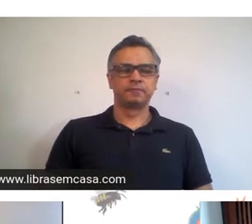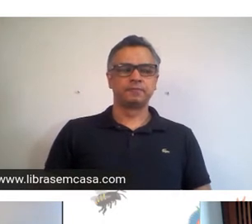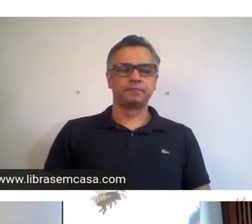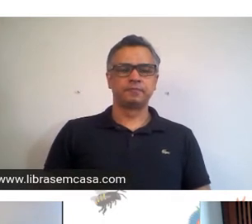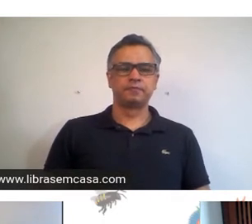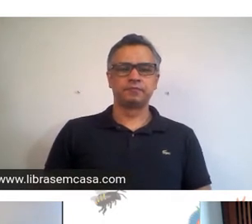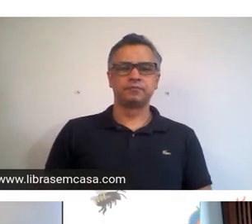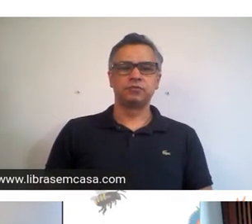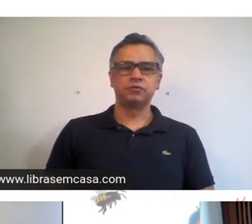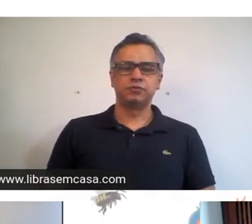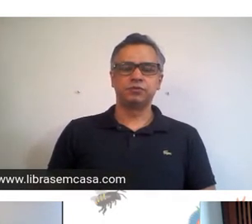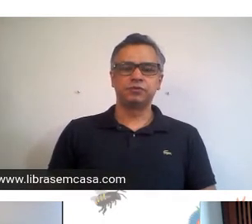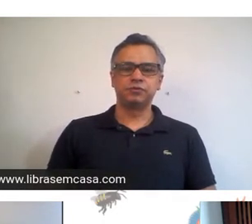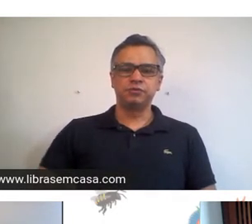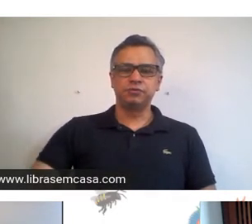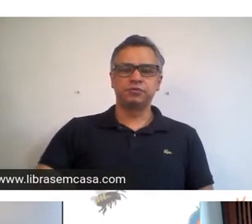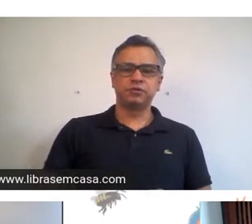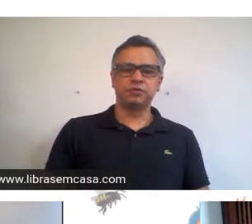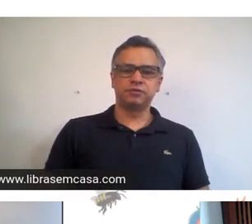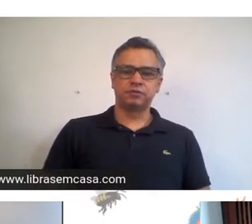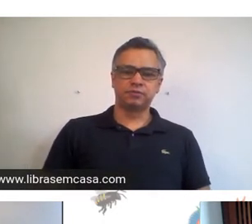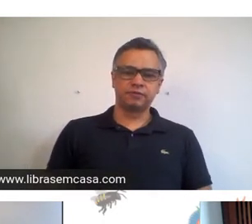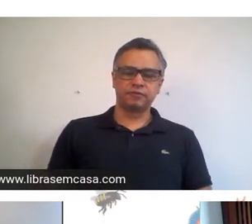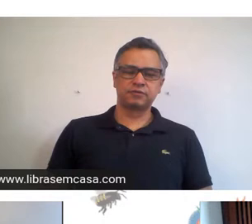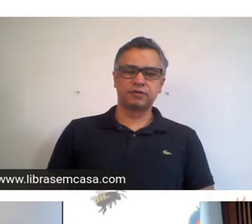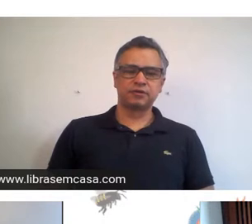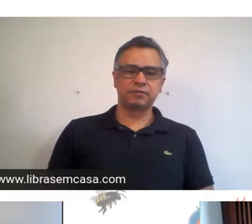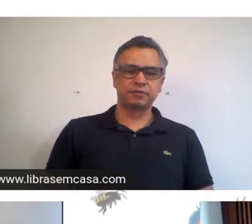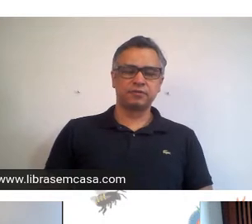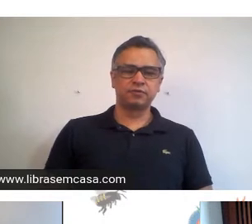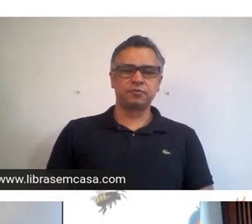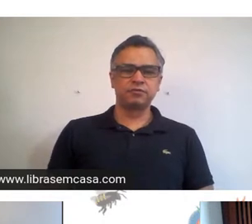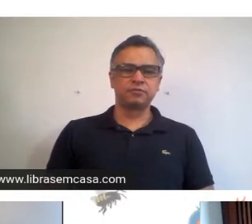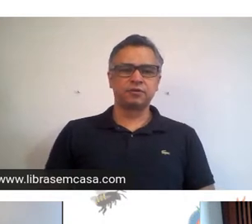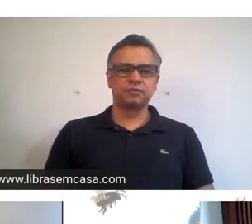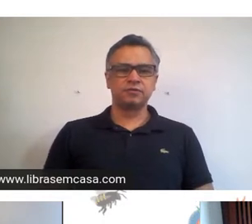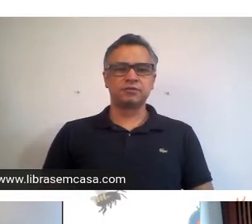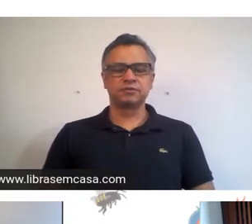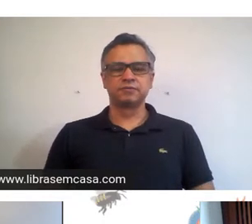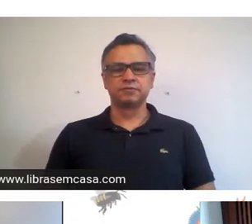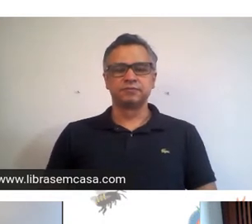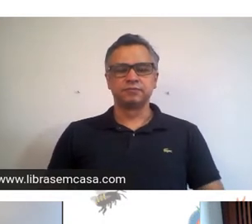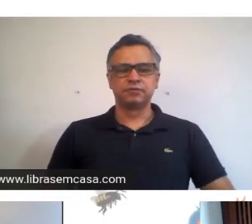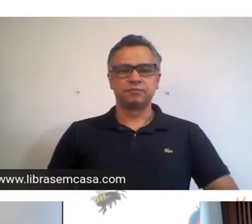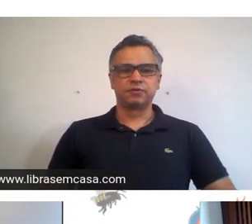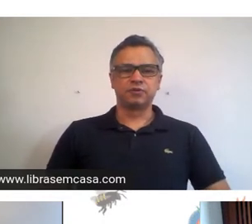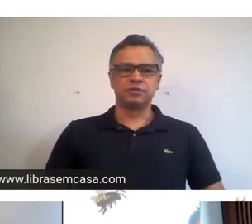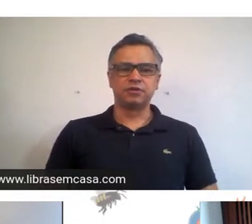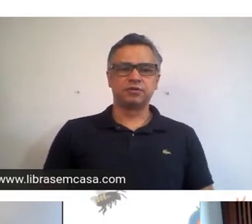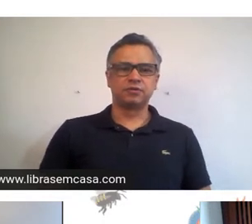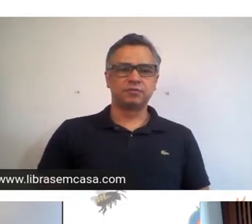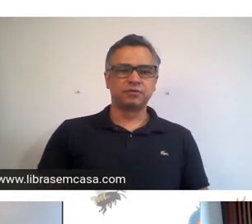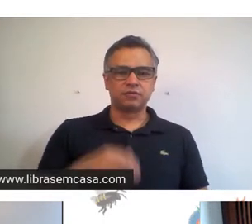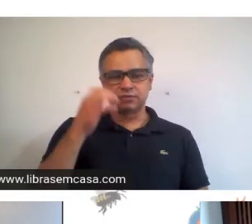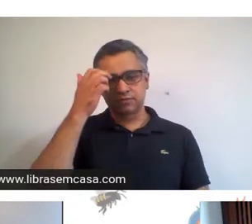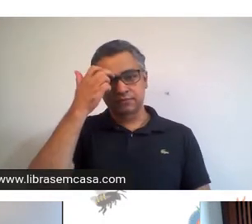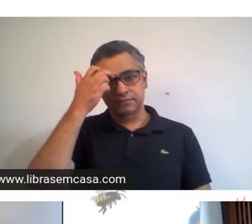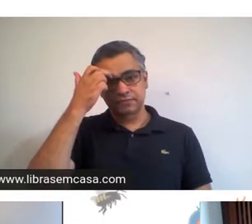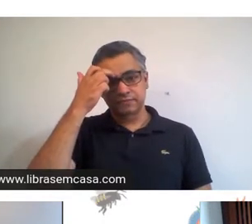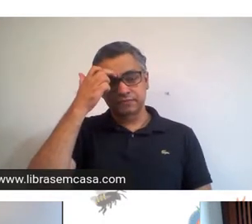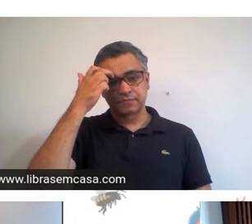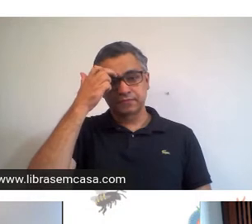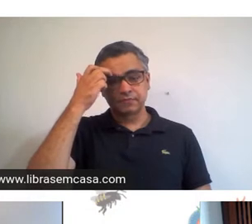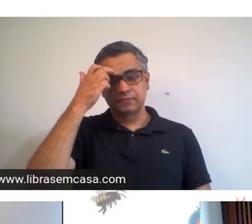Desculpa, que deu uma pequena falha aqui na nossa conexão. Como eu dizia, a